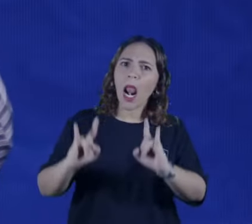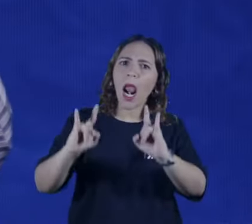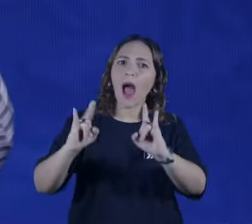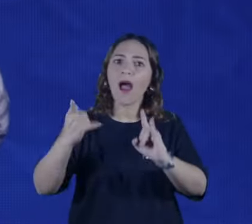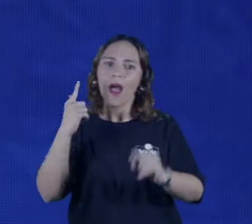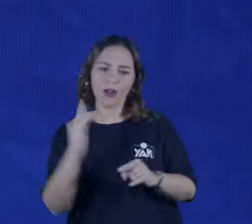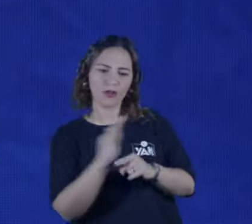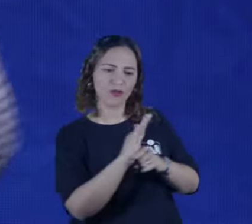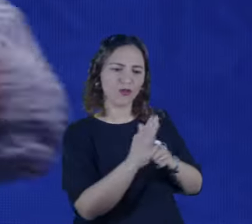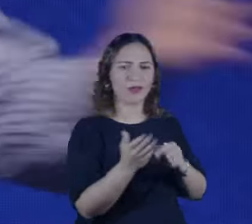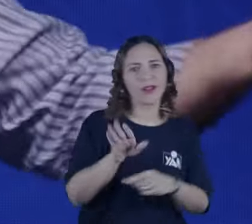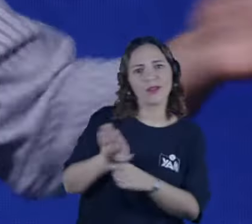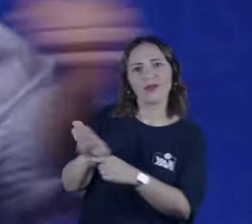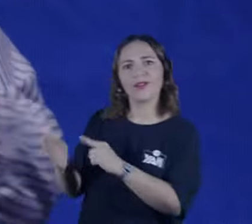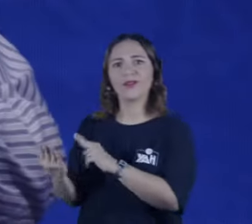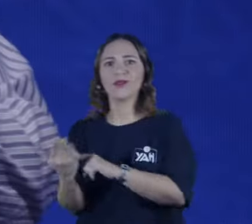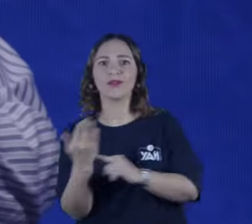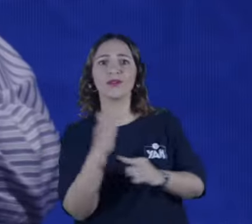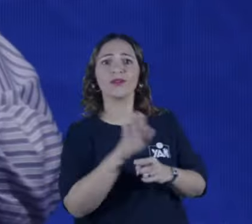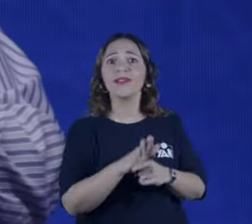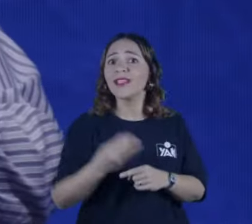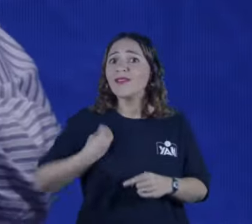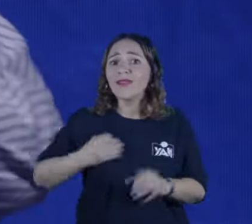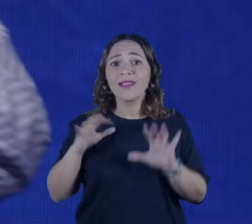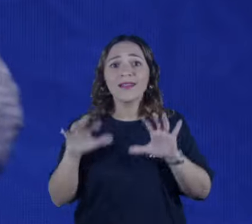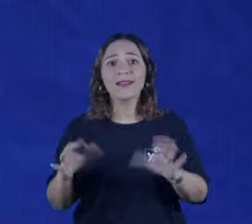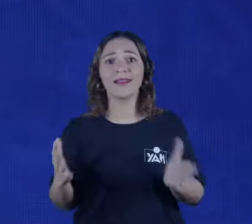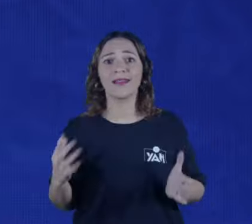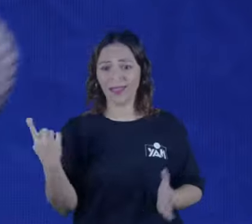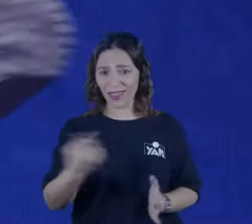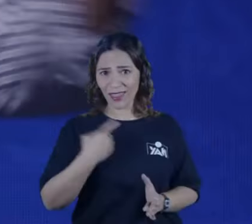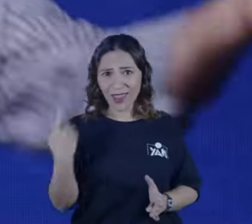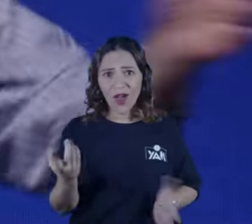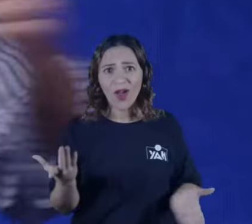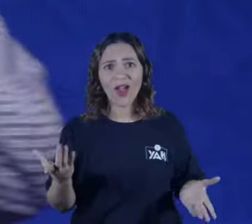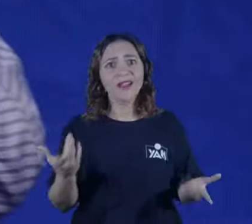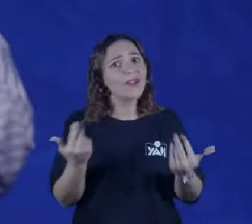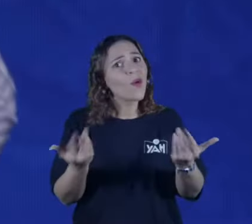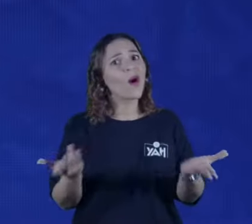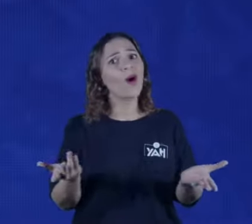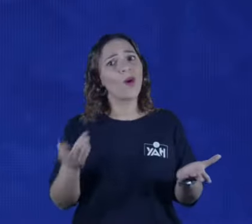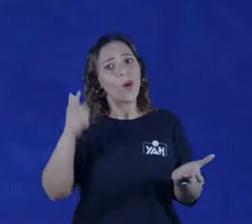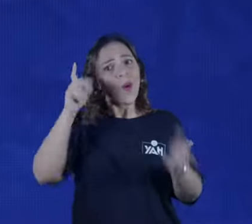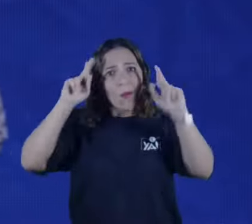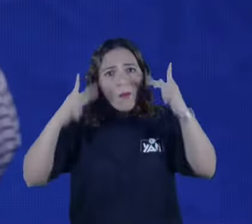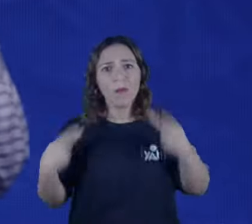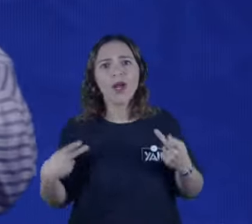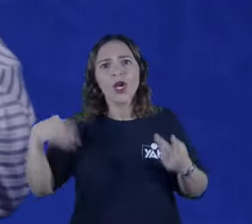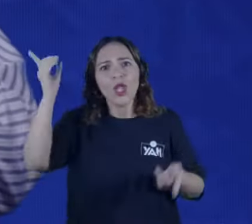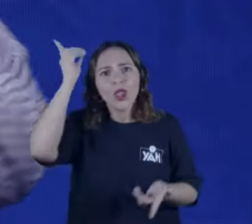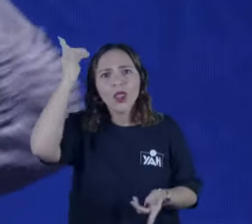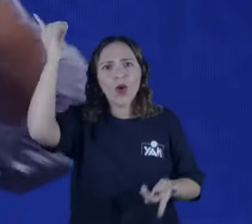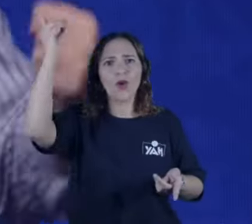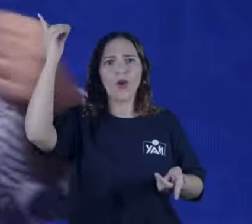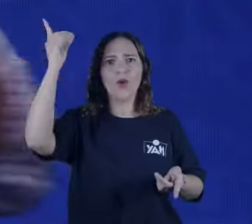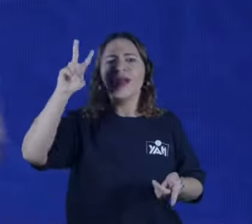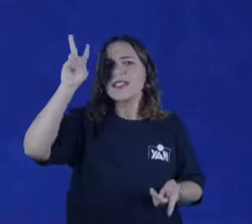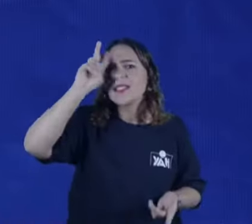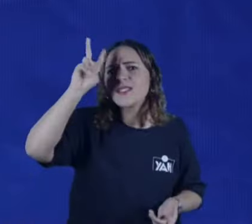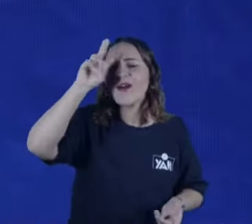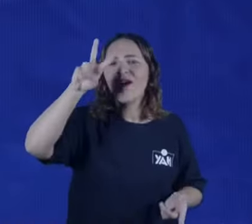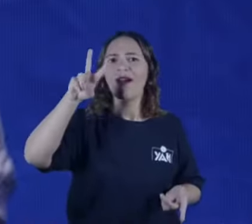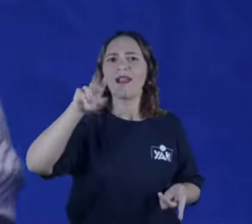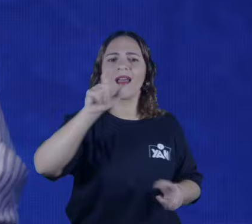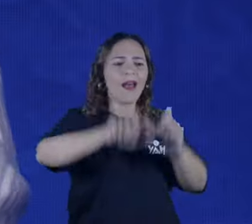outra. É assim, nós precisamos um do outro. Dons diferentes, histórias diferentes, circunstâncias diferentes, mas